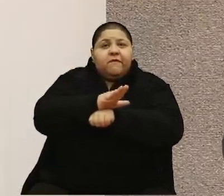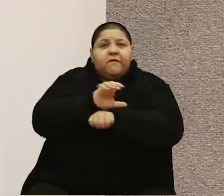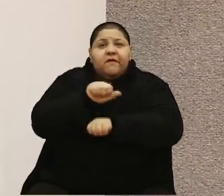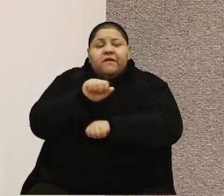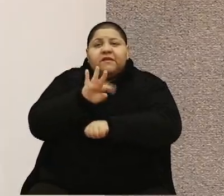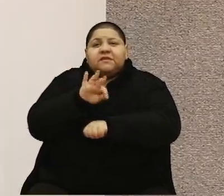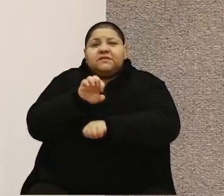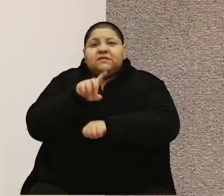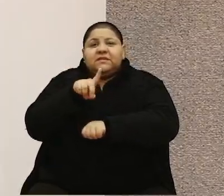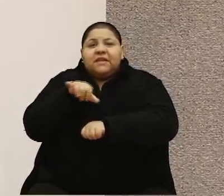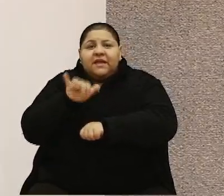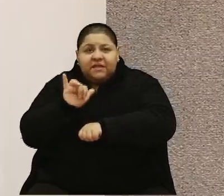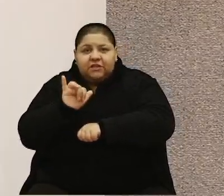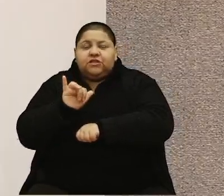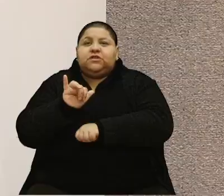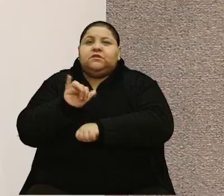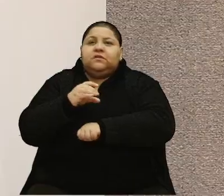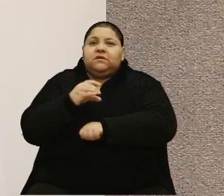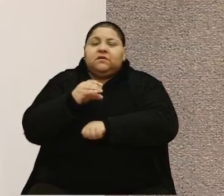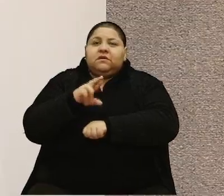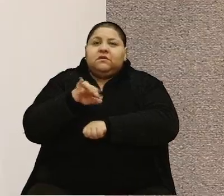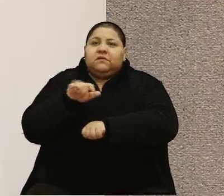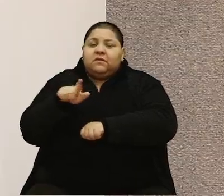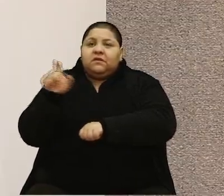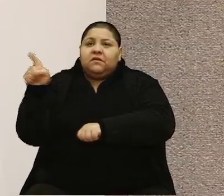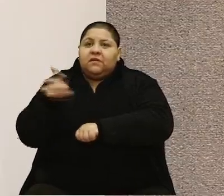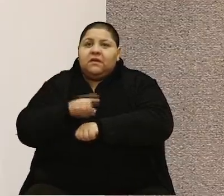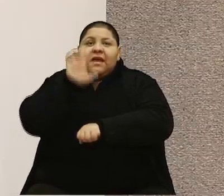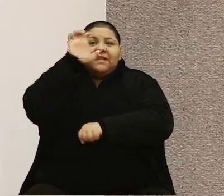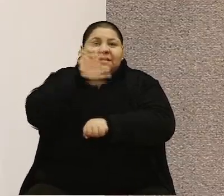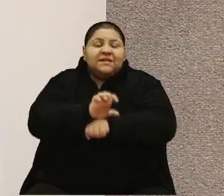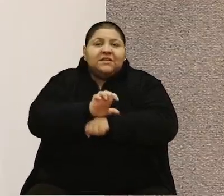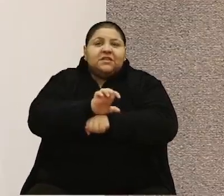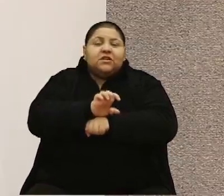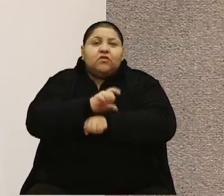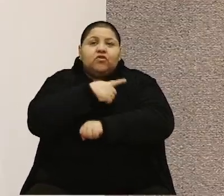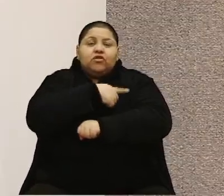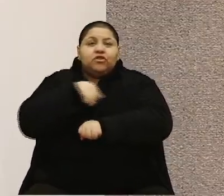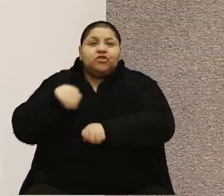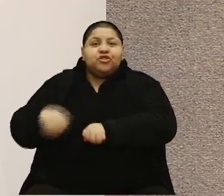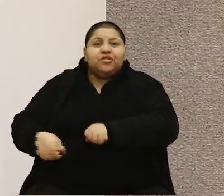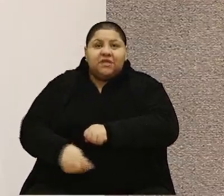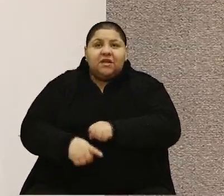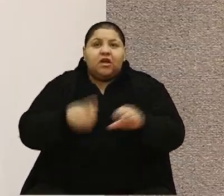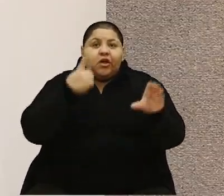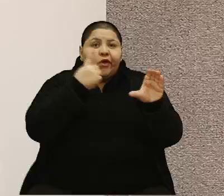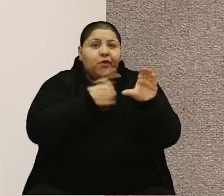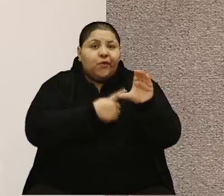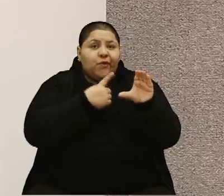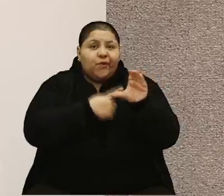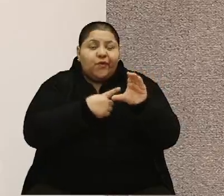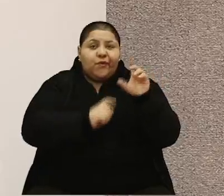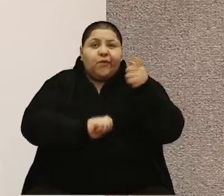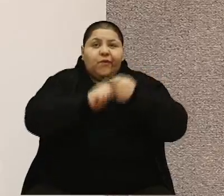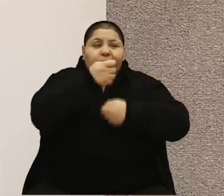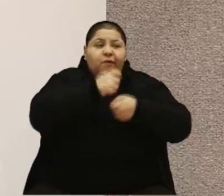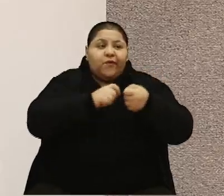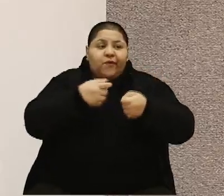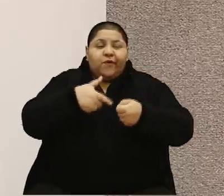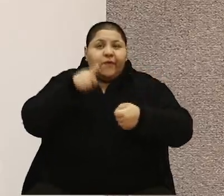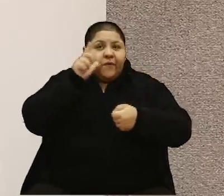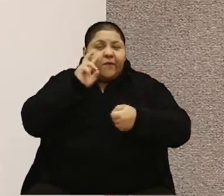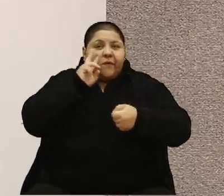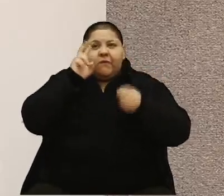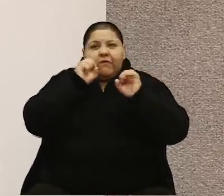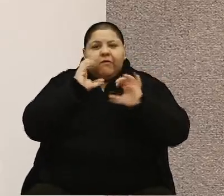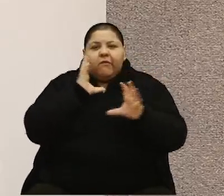vereador Bortola, é um grupo, uma estatal chinesa, uma estatal comunista. Então, assim, empresas visam lucro. Claro, são